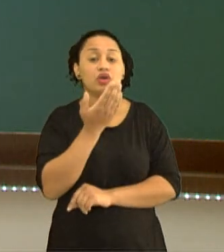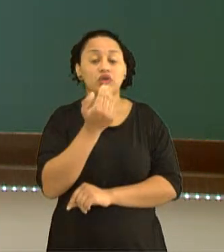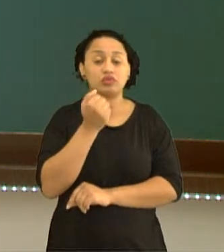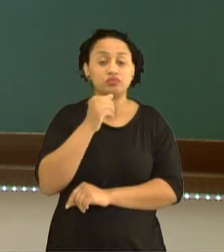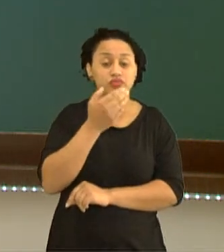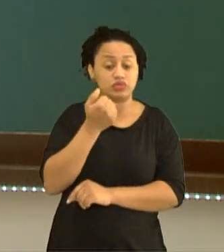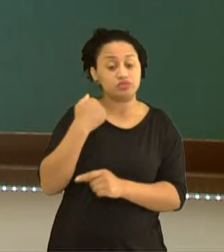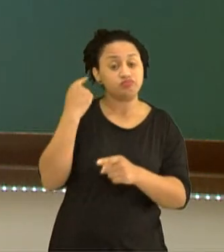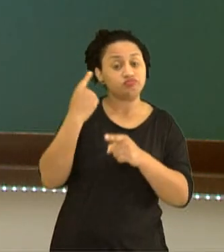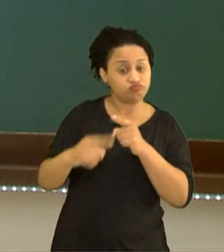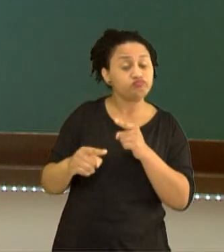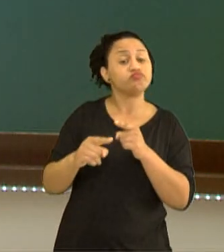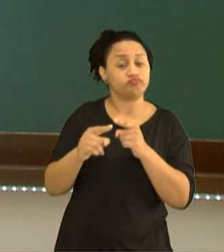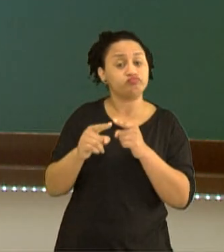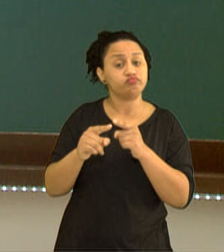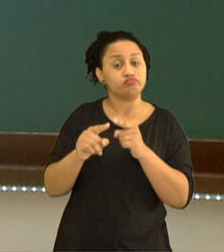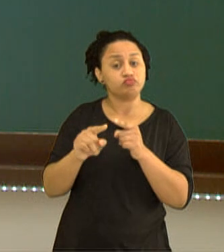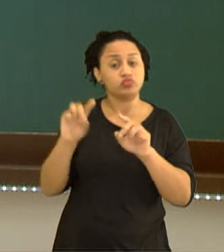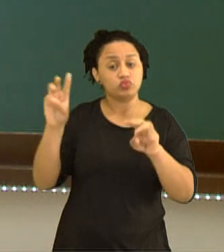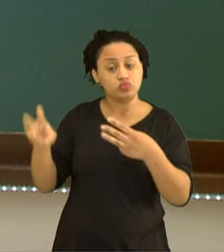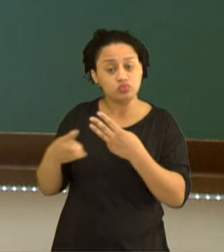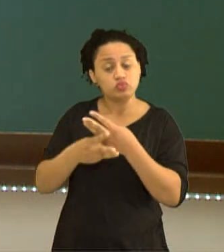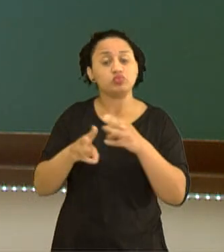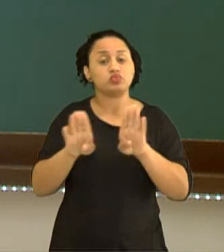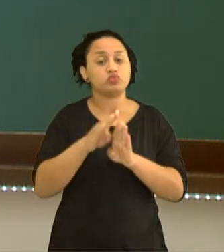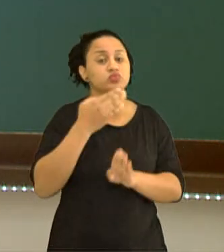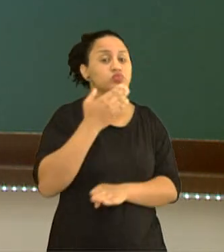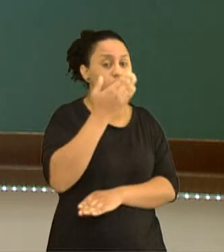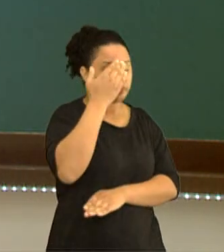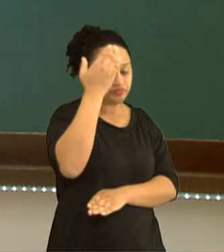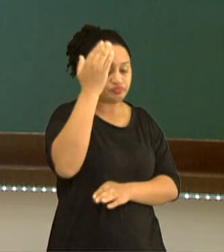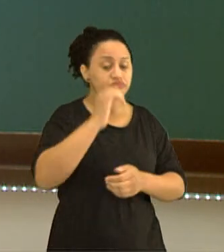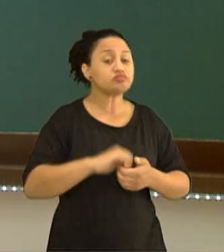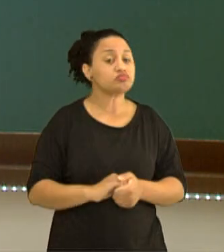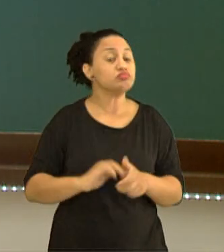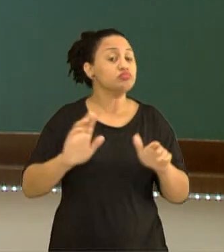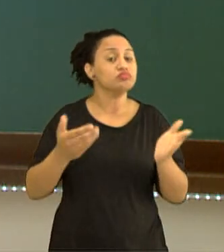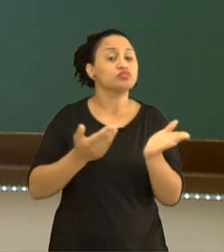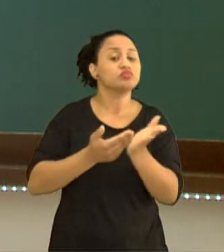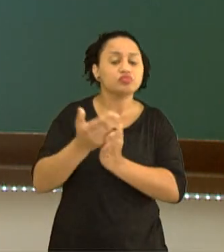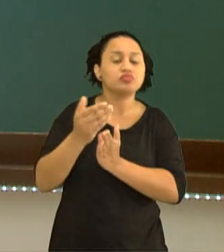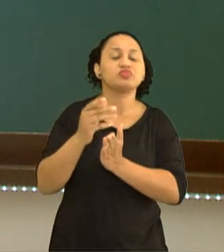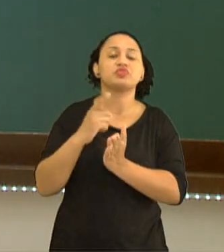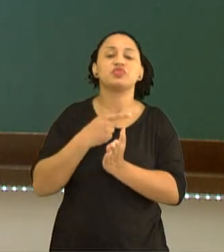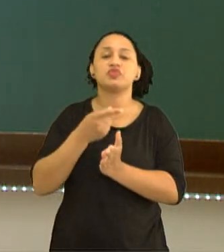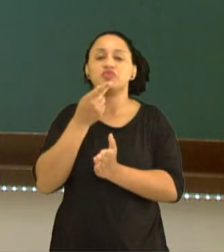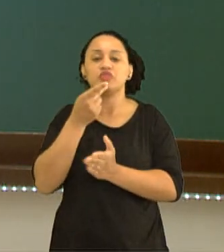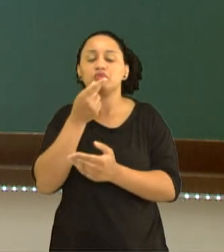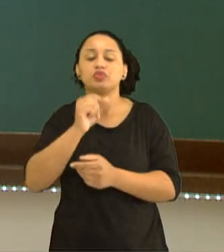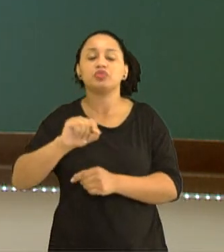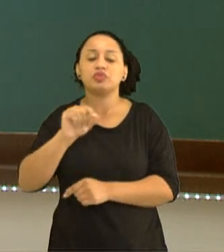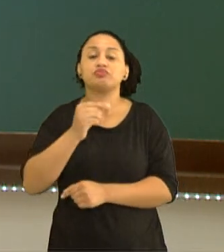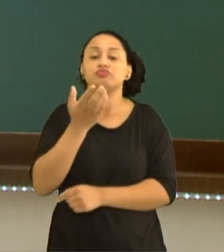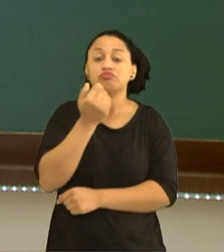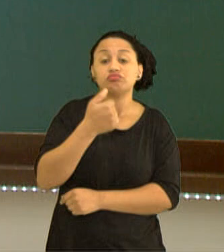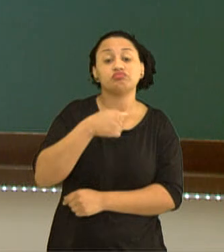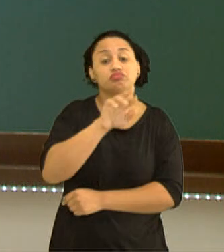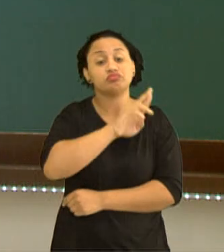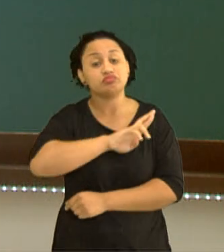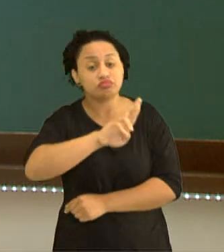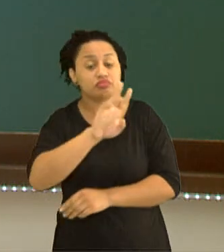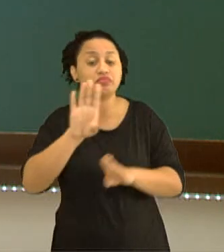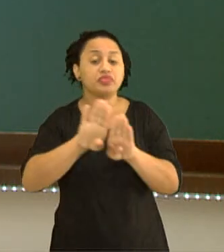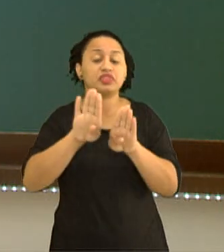islamismo. Mas para início de conversa, conversamos um pouquinho aí sobre as questões alimentares nas religiões, sobre as